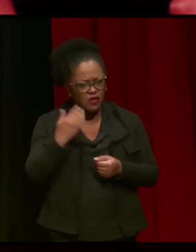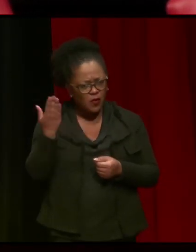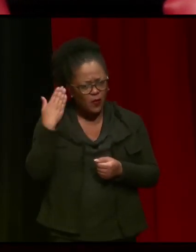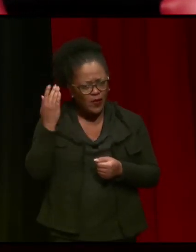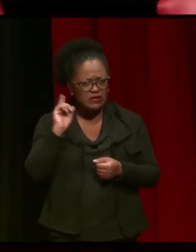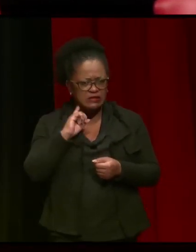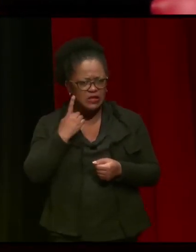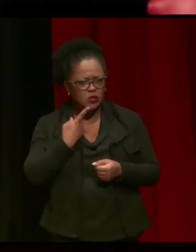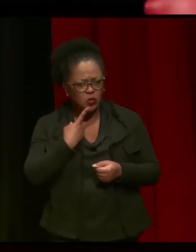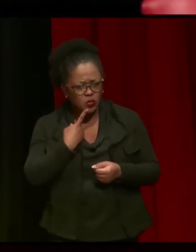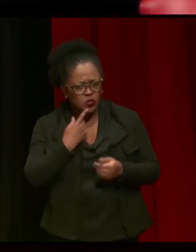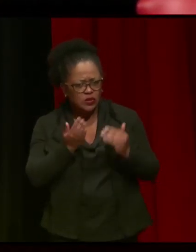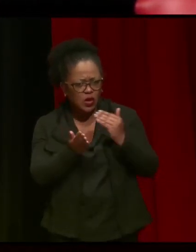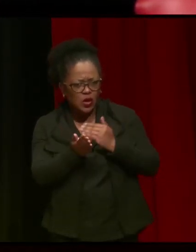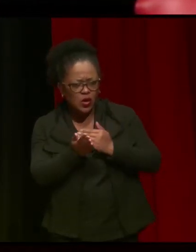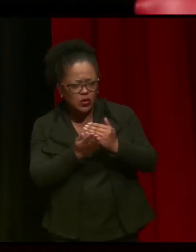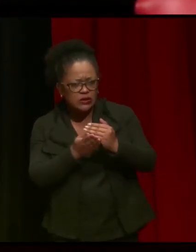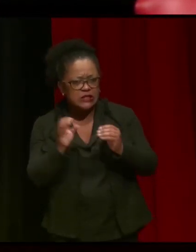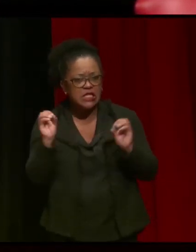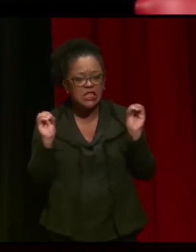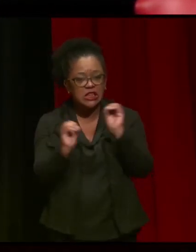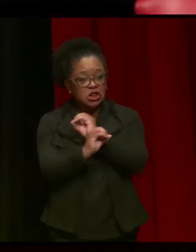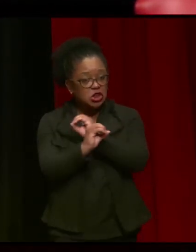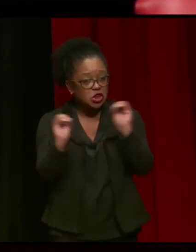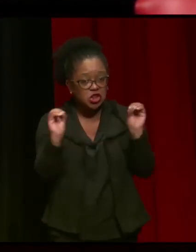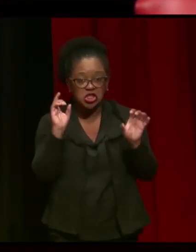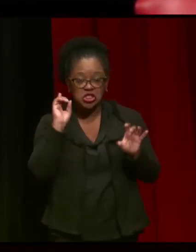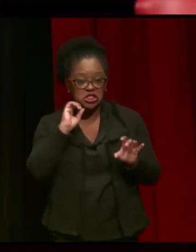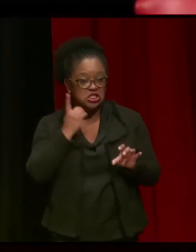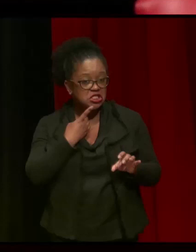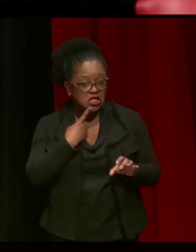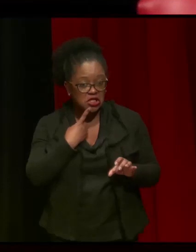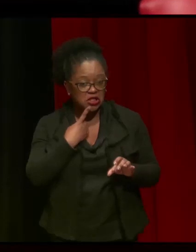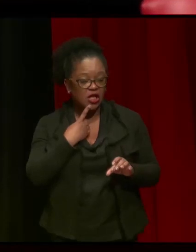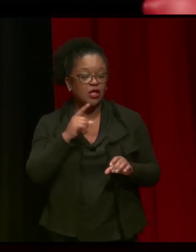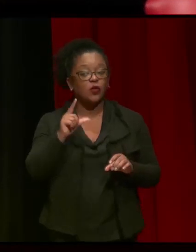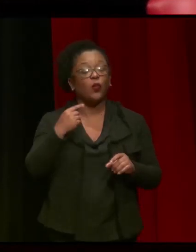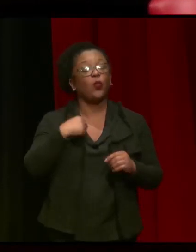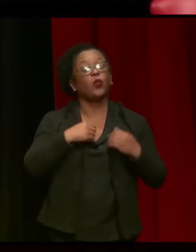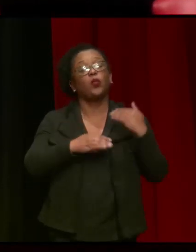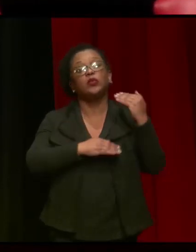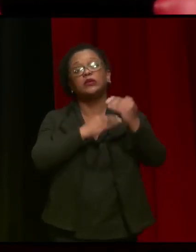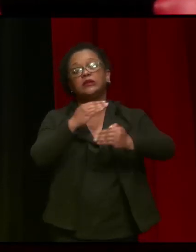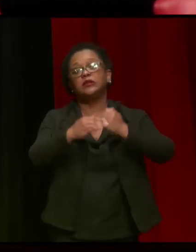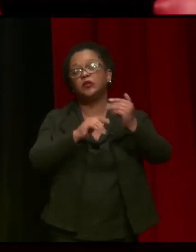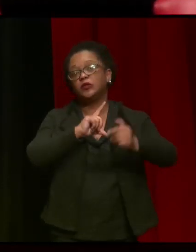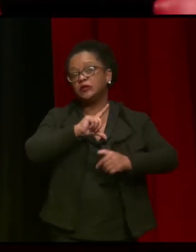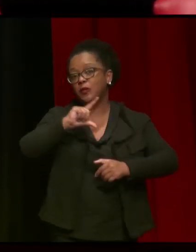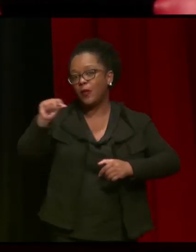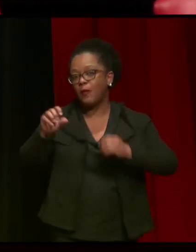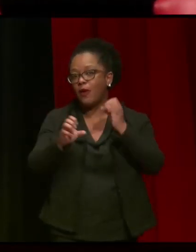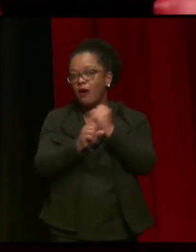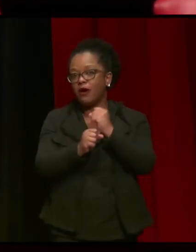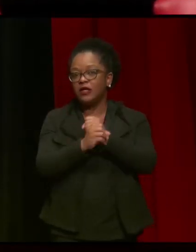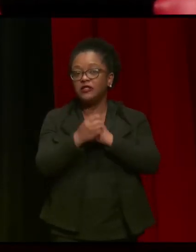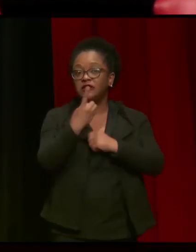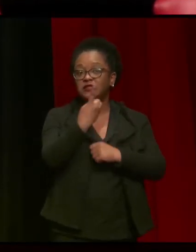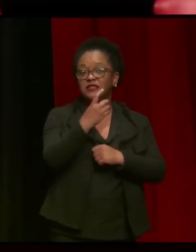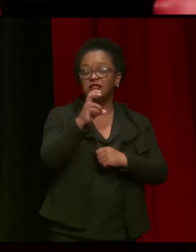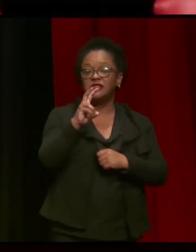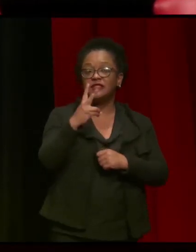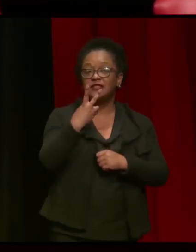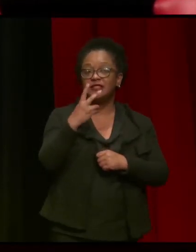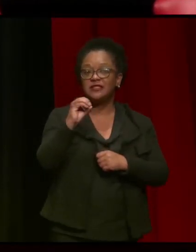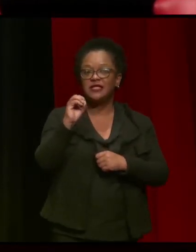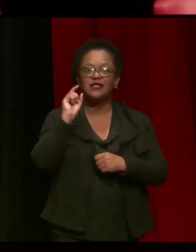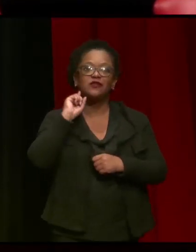tinha 120 na minha igreja. Todo mundo relacionado com surdo. Ou era pai, ou era mãe, ou era irmão. A família inteira entrou na igreja, porque eu